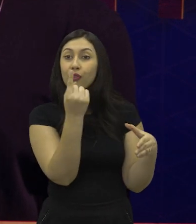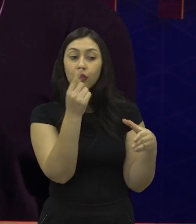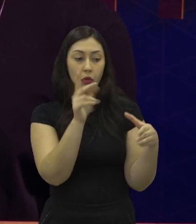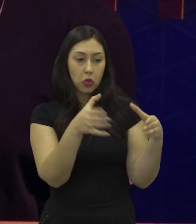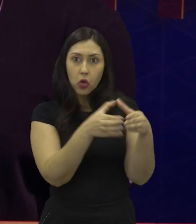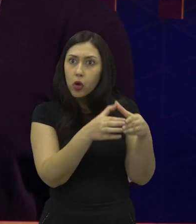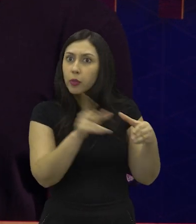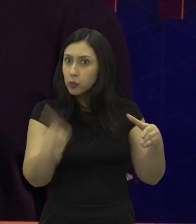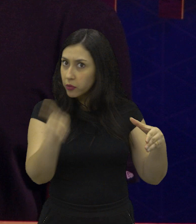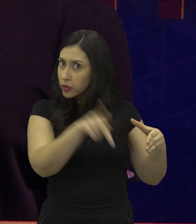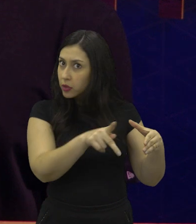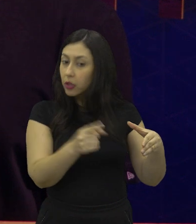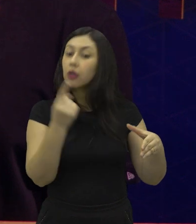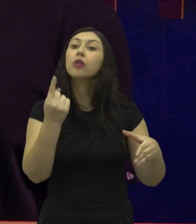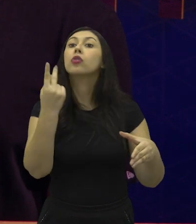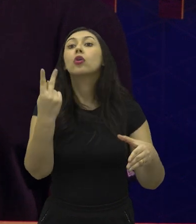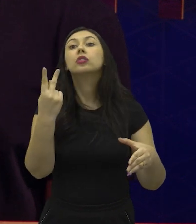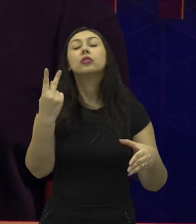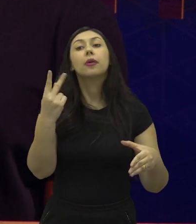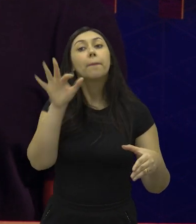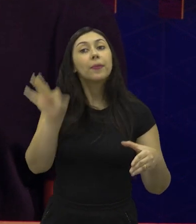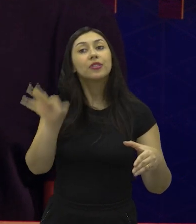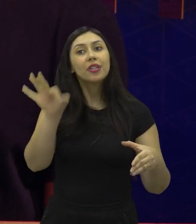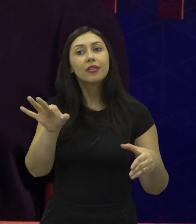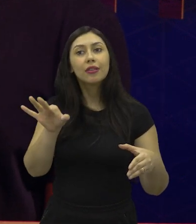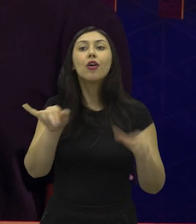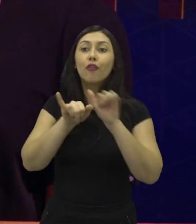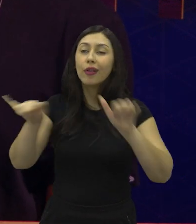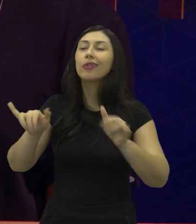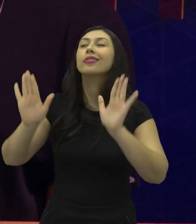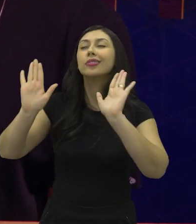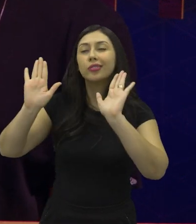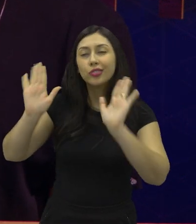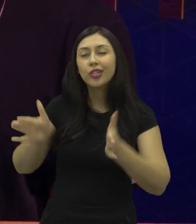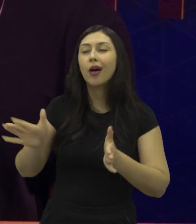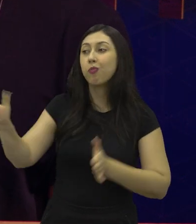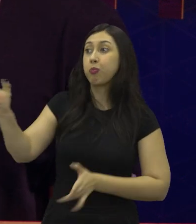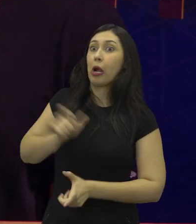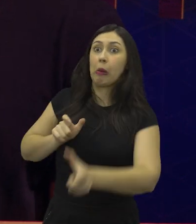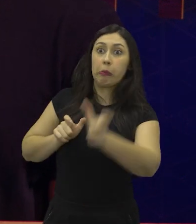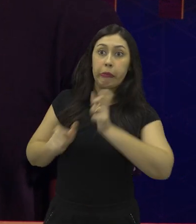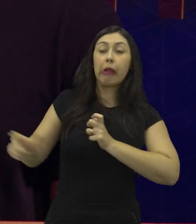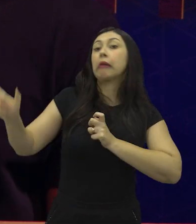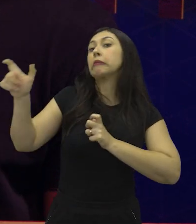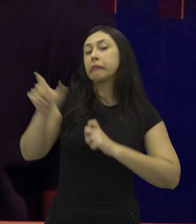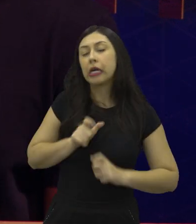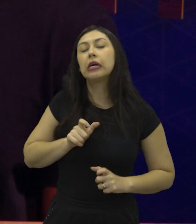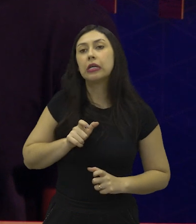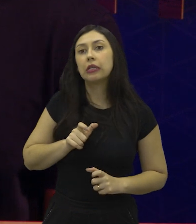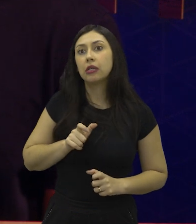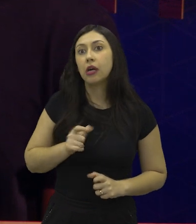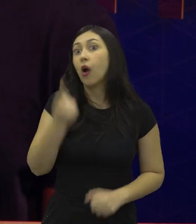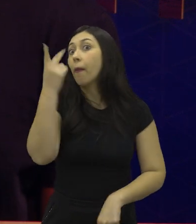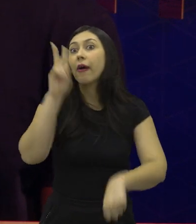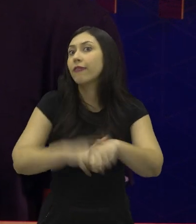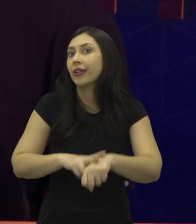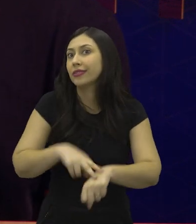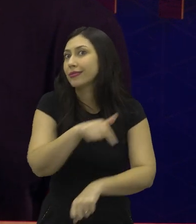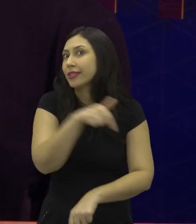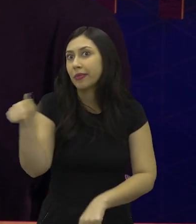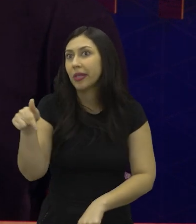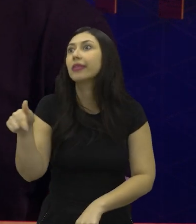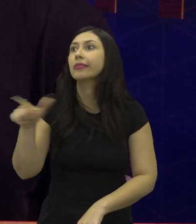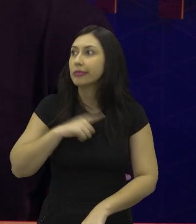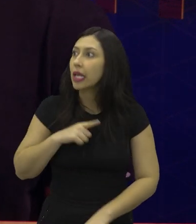12,5% dos professores disseram ser vítimas de agressões verbais ou intimidação de alunos pelo menos uma vez